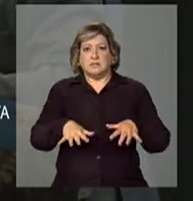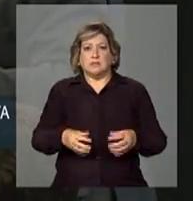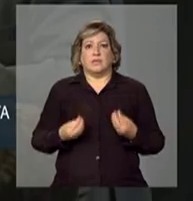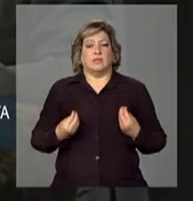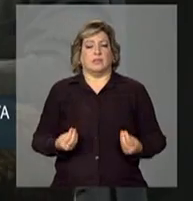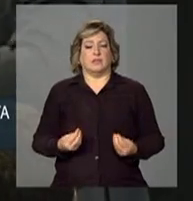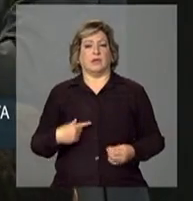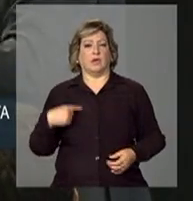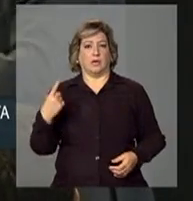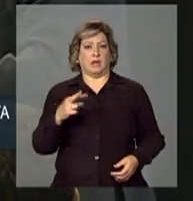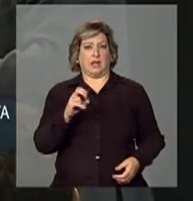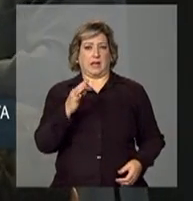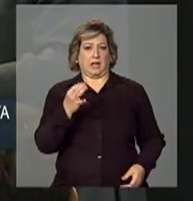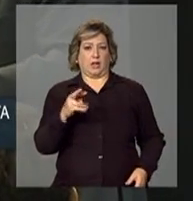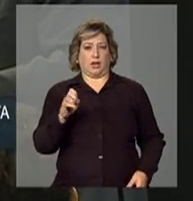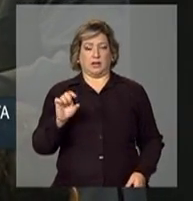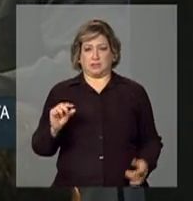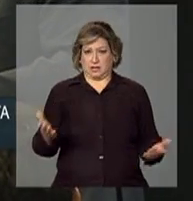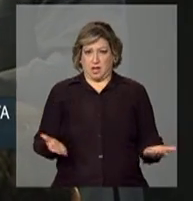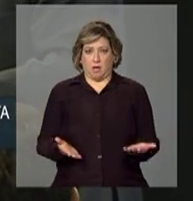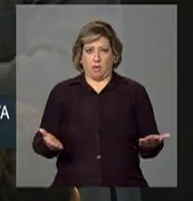Será que os reitores de agora